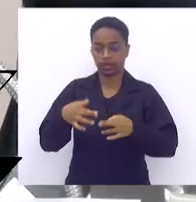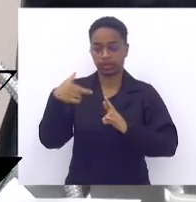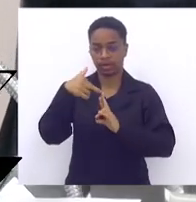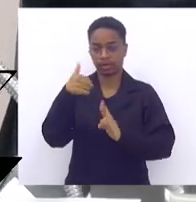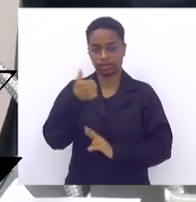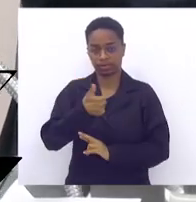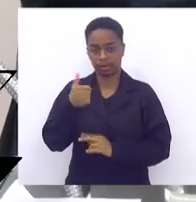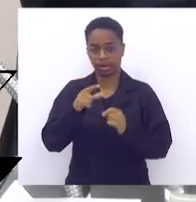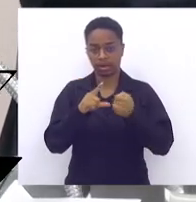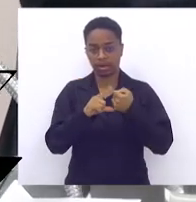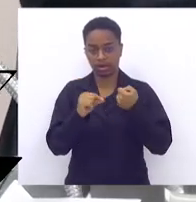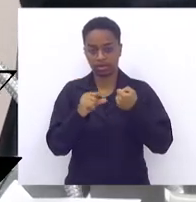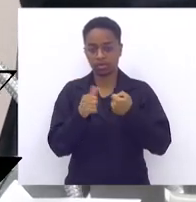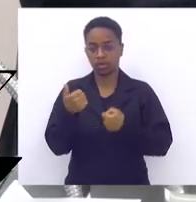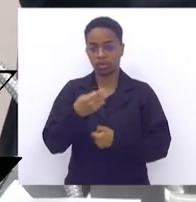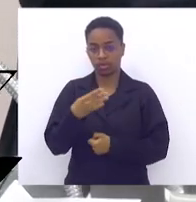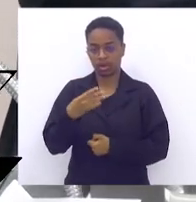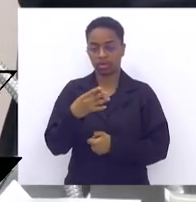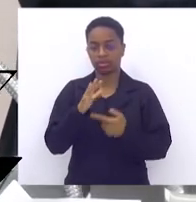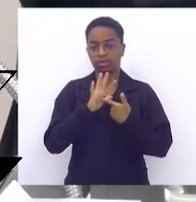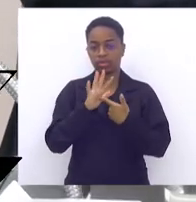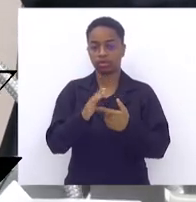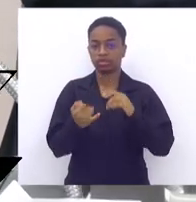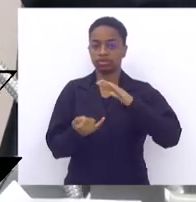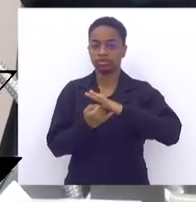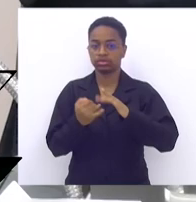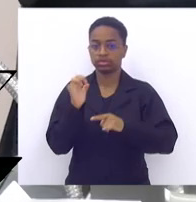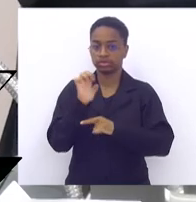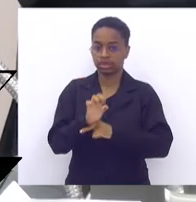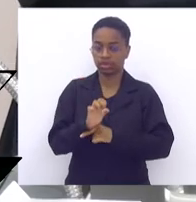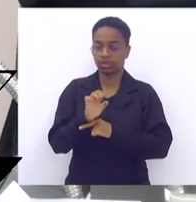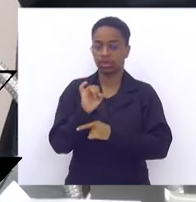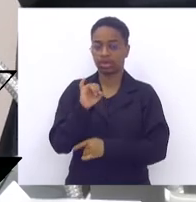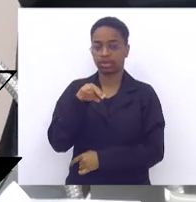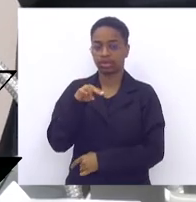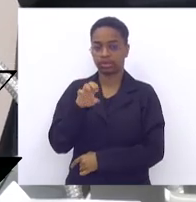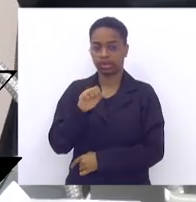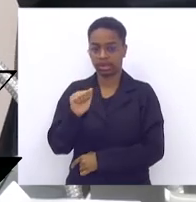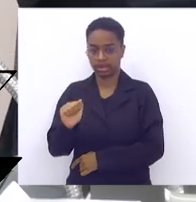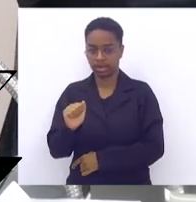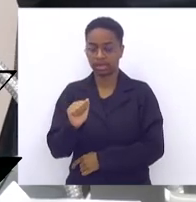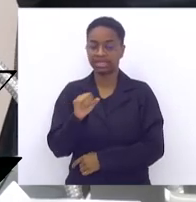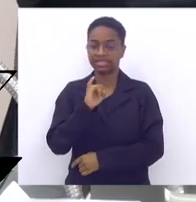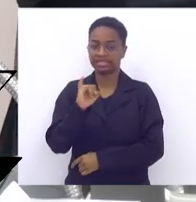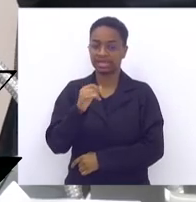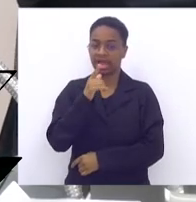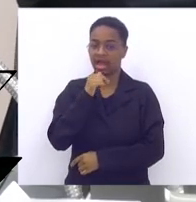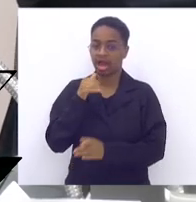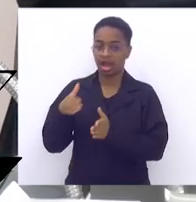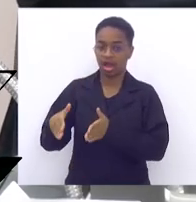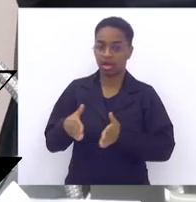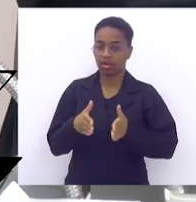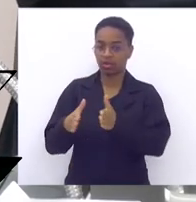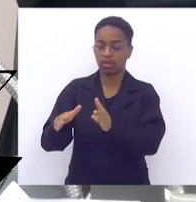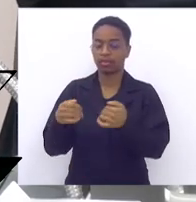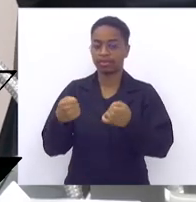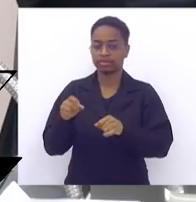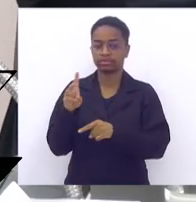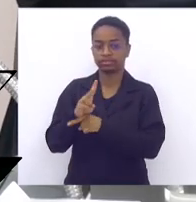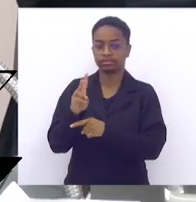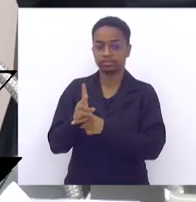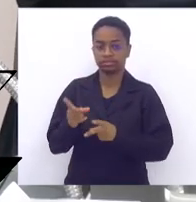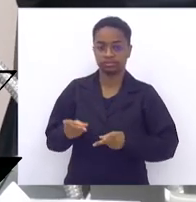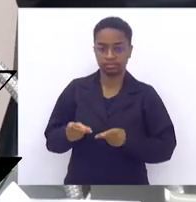4º fica: o Instituto Estadual do Ambiente, INEA, para os rios considerados de preservação permanente,